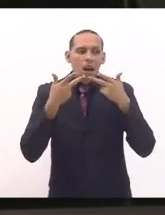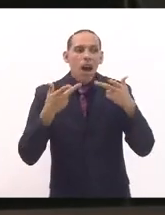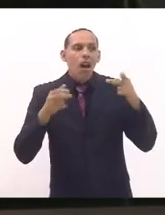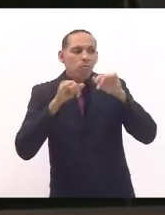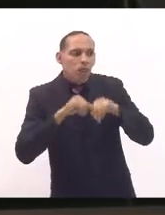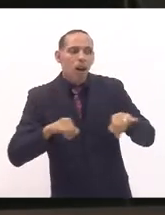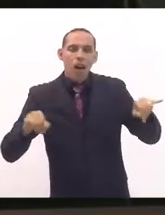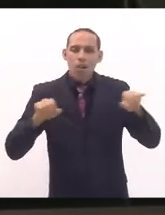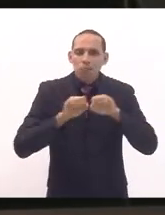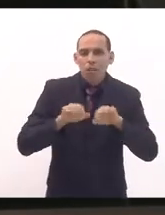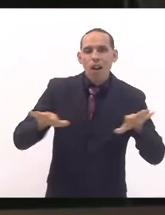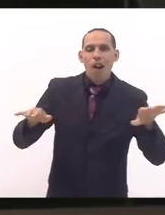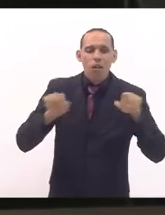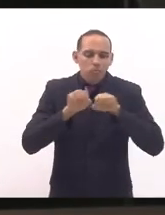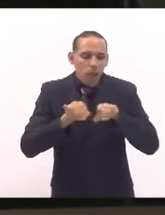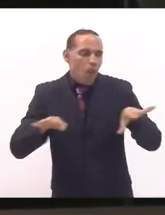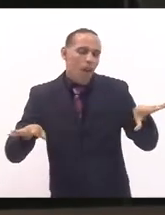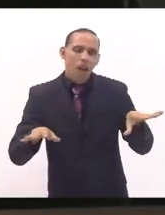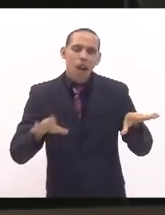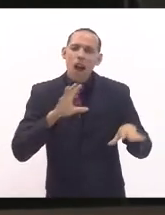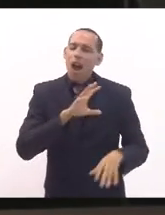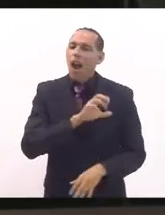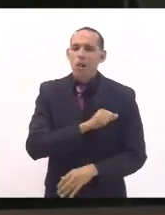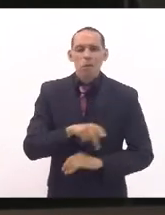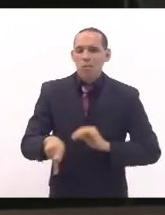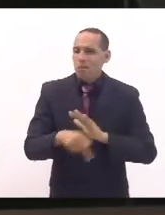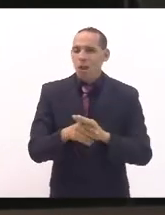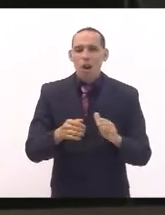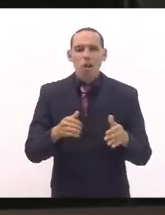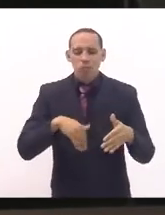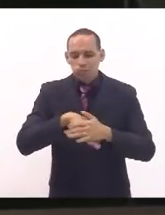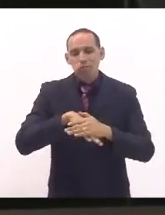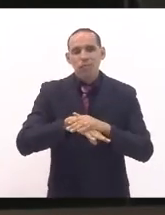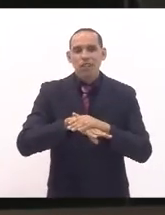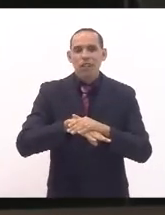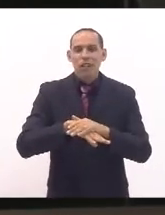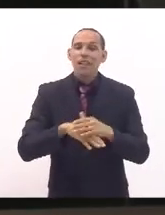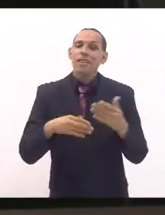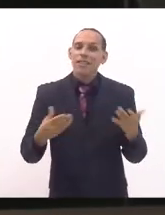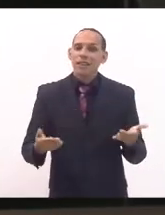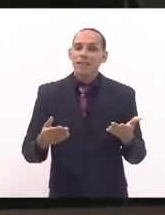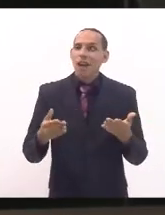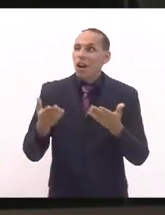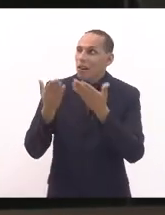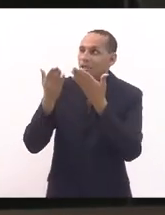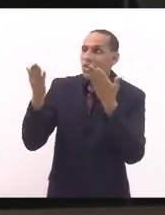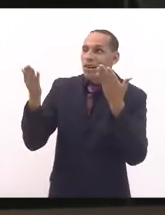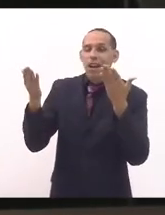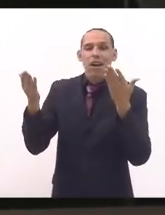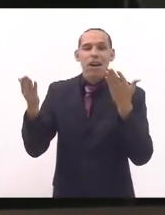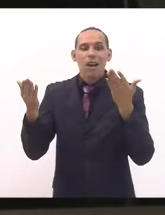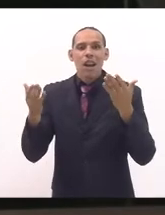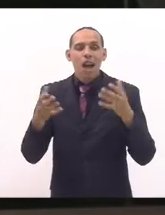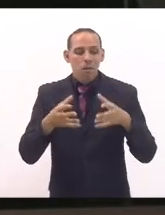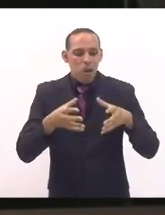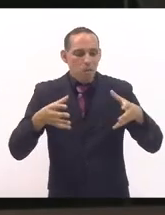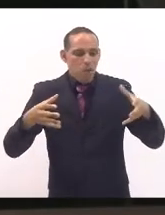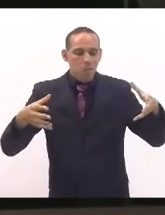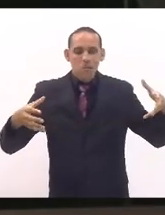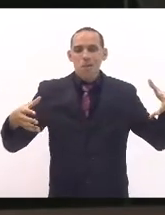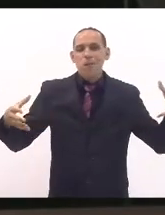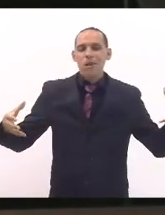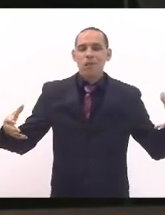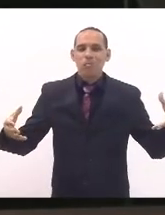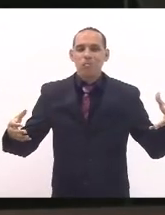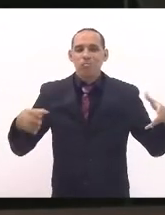A capilaridade, o amor pelo futebol, faz com que a capilaridade das torcidas no território sejam tamanhas.